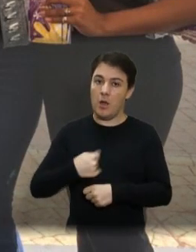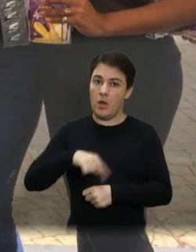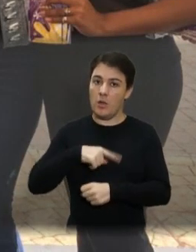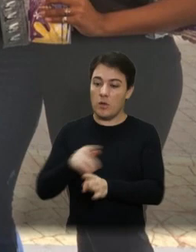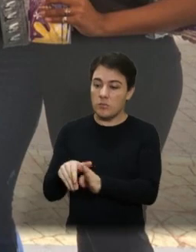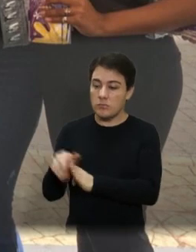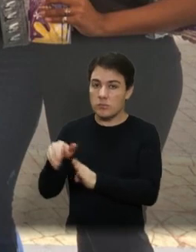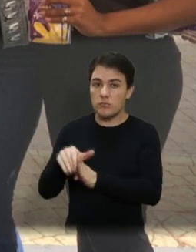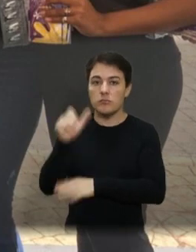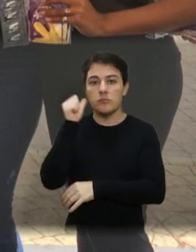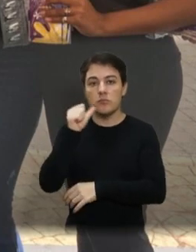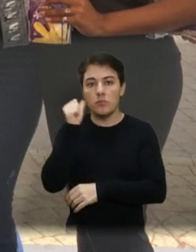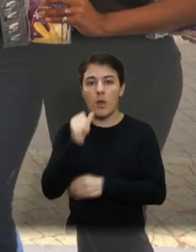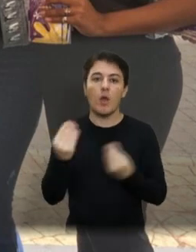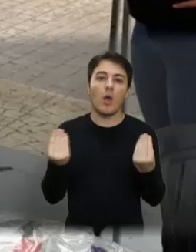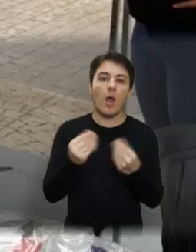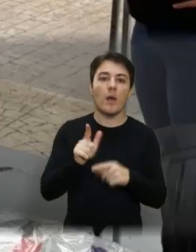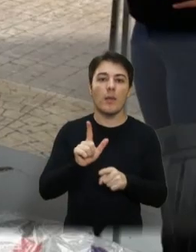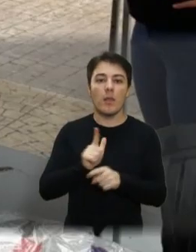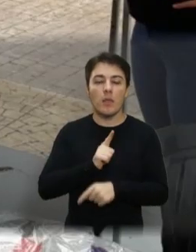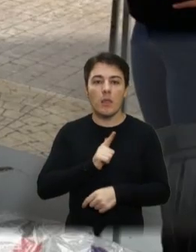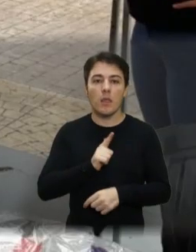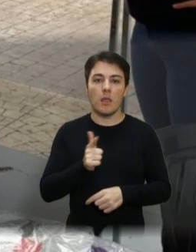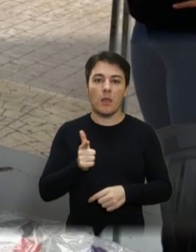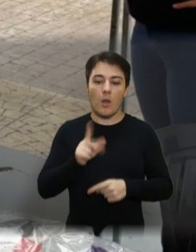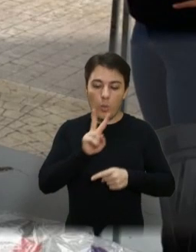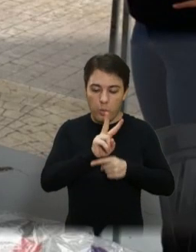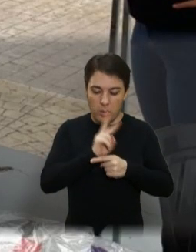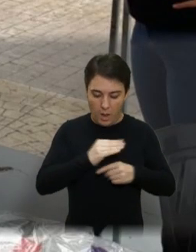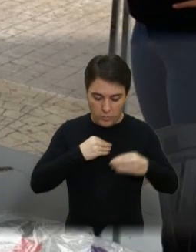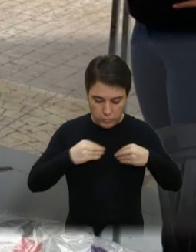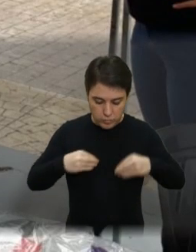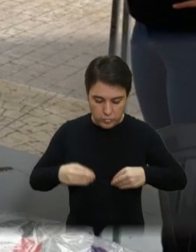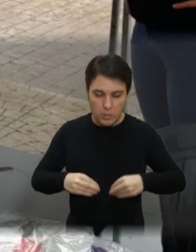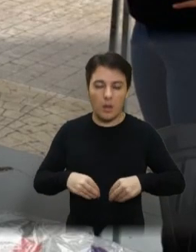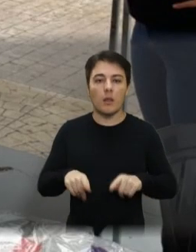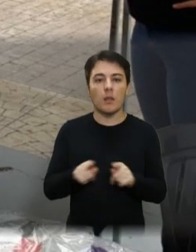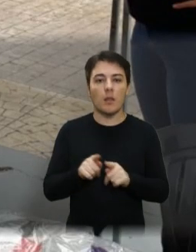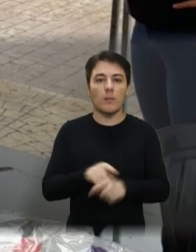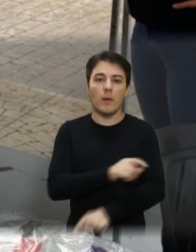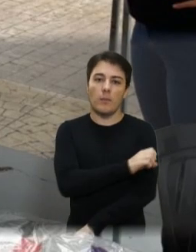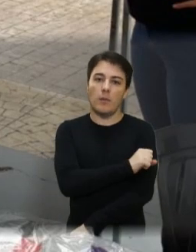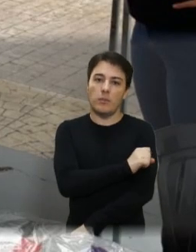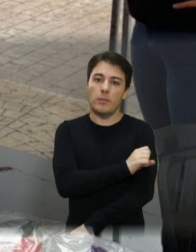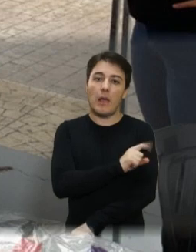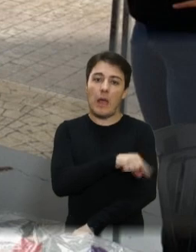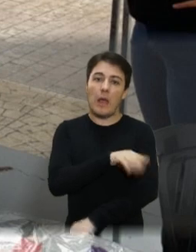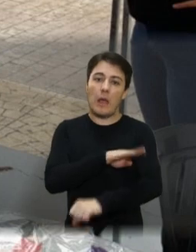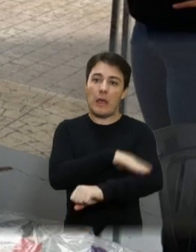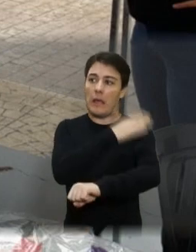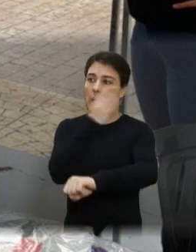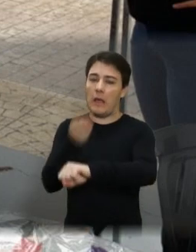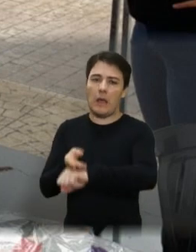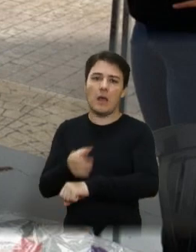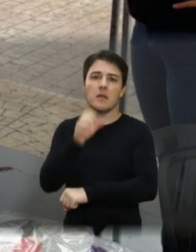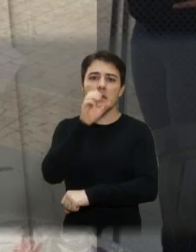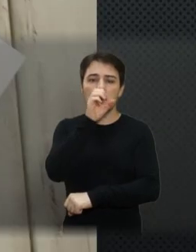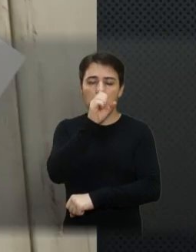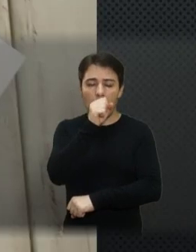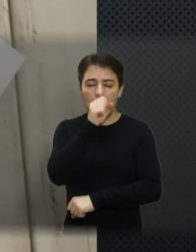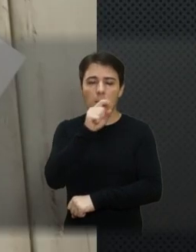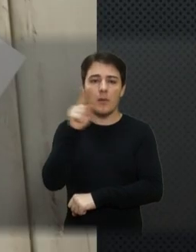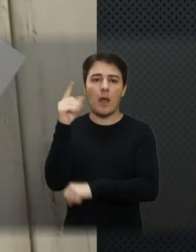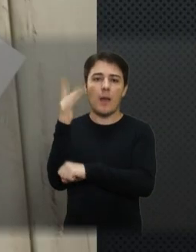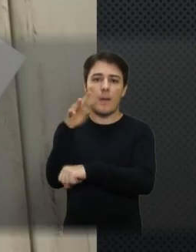orientamos as mulheres sobre os cuidados íntimos orientamos ao ferirmos pressão e é uma tarde inteira amanhã e toda também ir